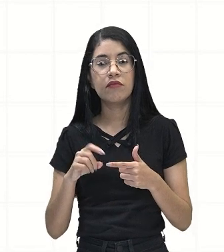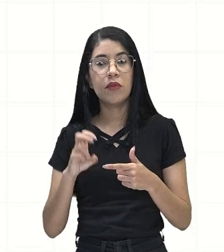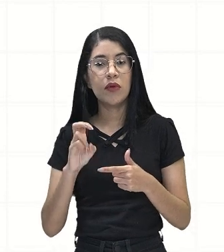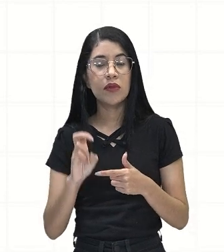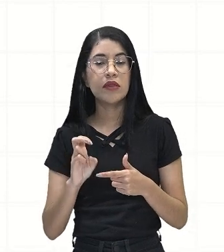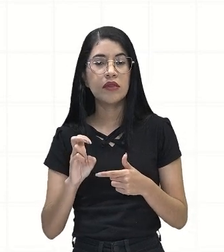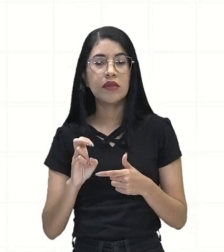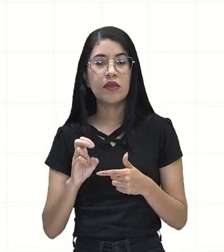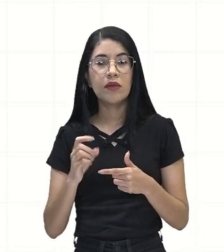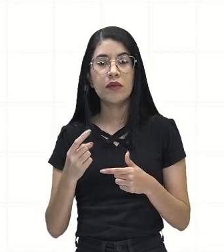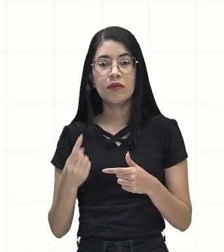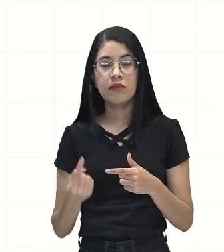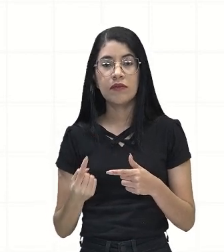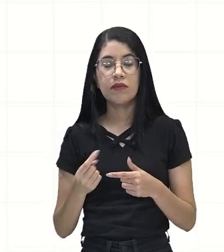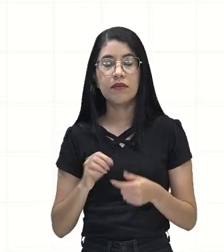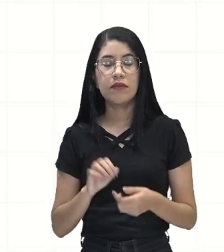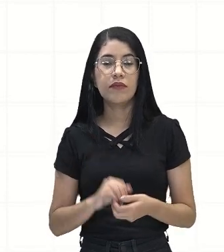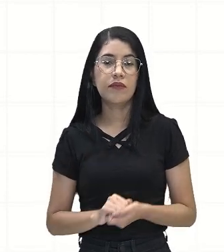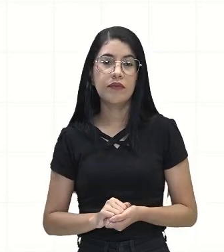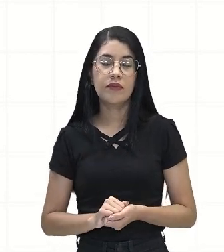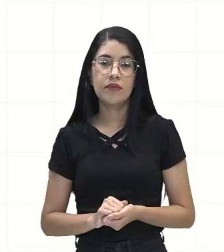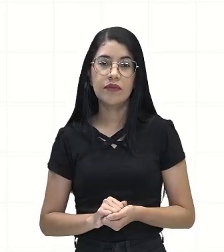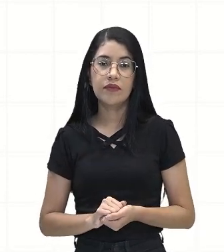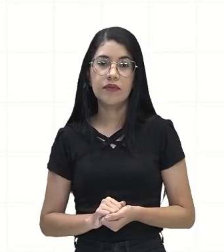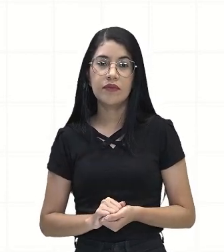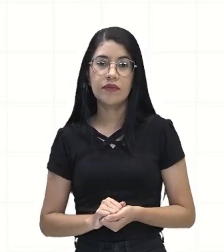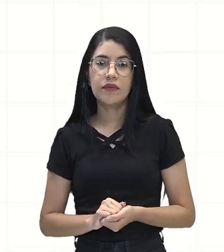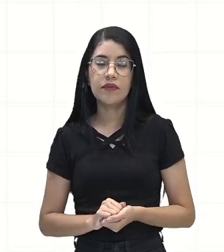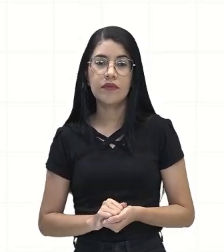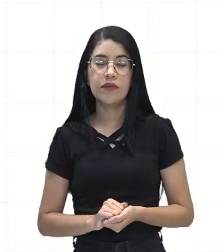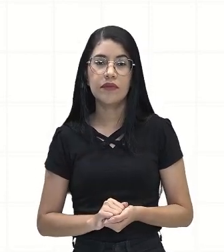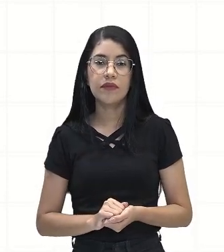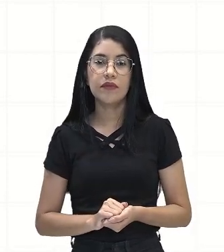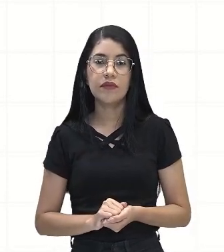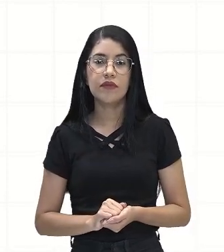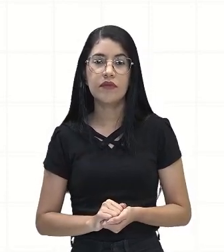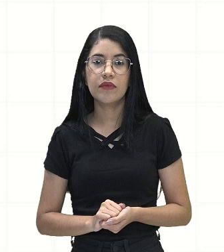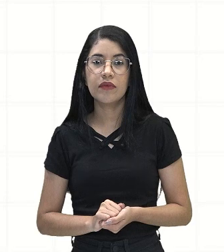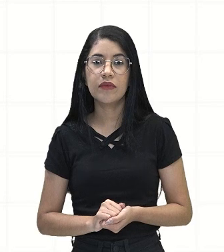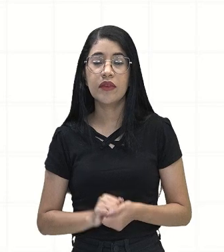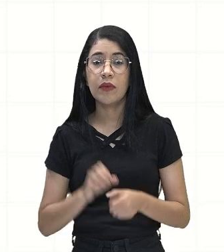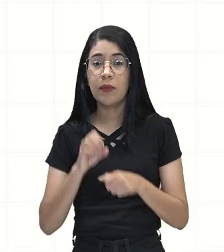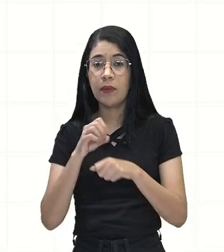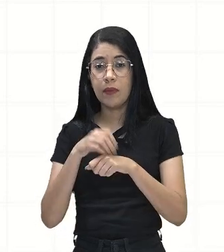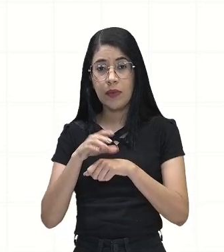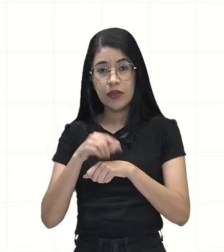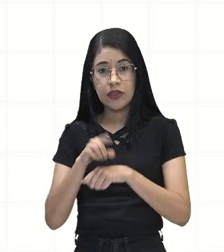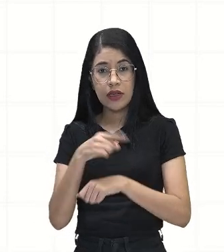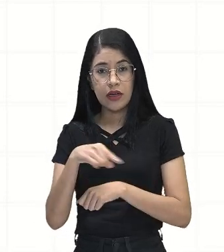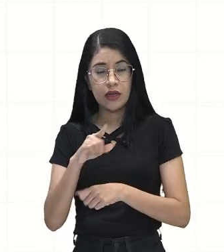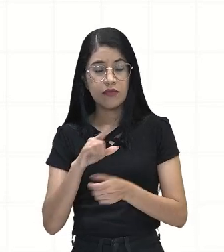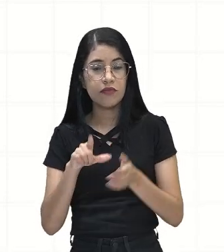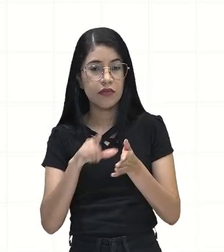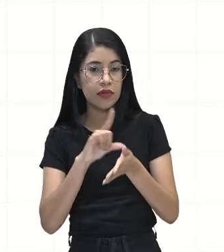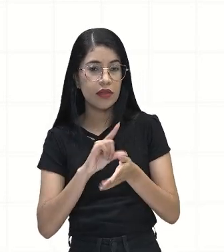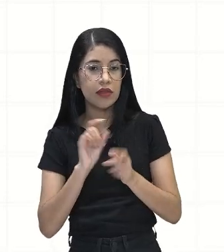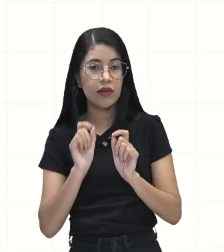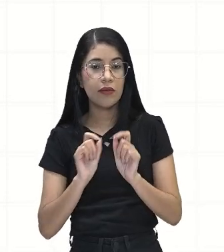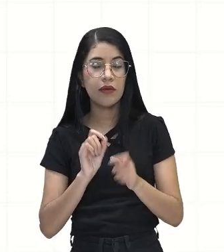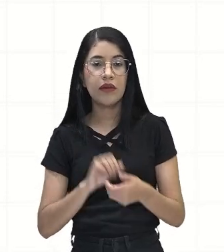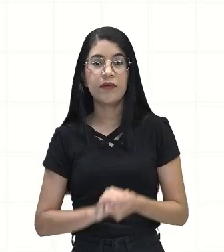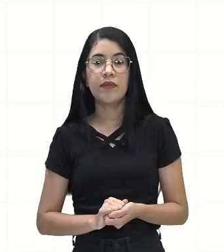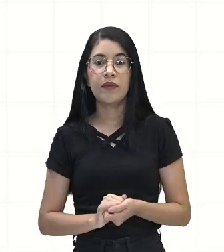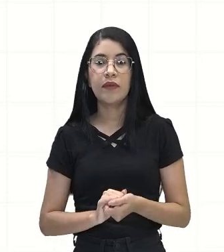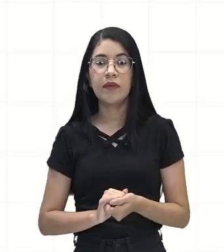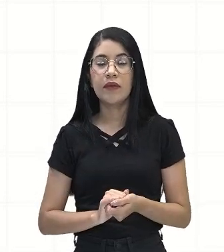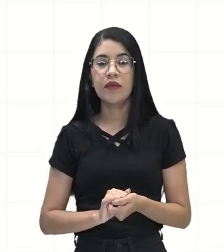não posso mais, vai ficar por 5 mesmo, vai dar 1. E aí lembra lá da dica, né? Como eu quero aqui o índice é